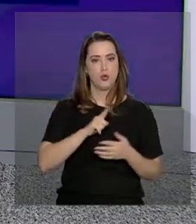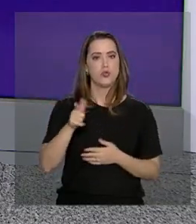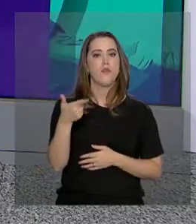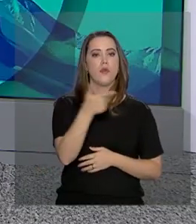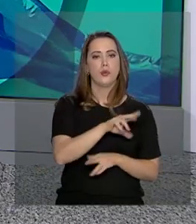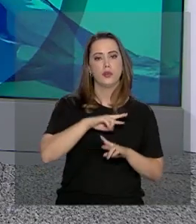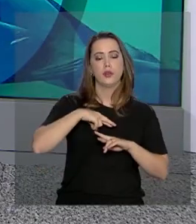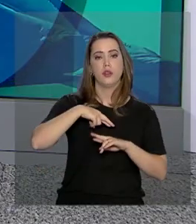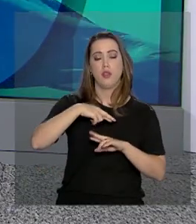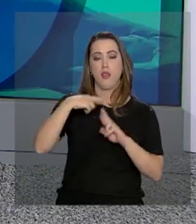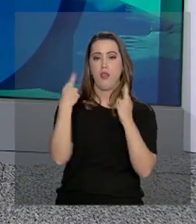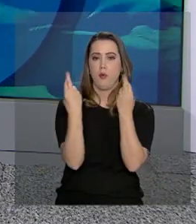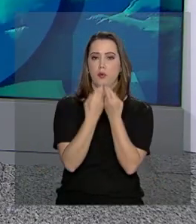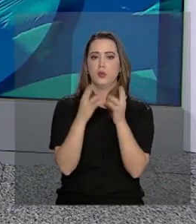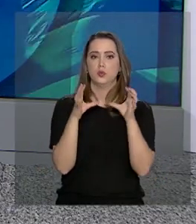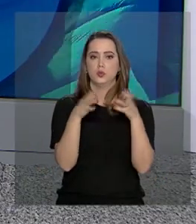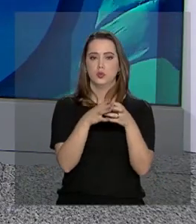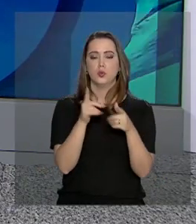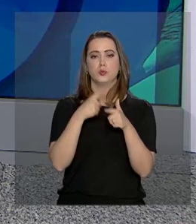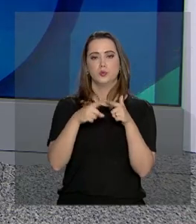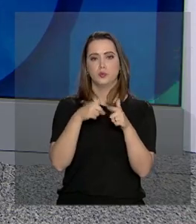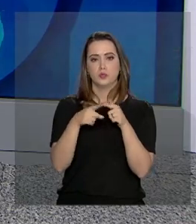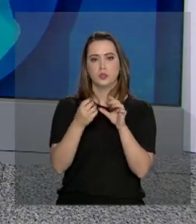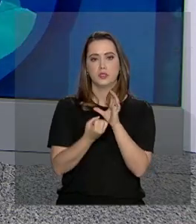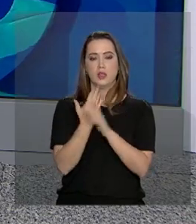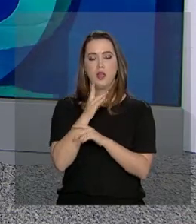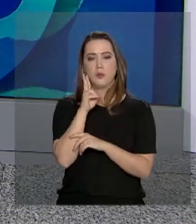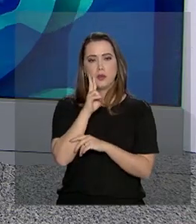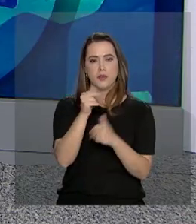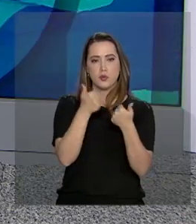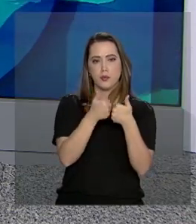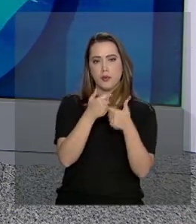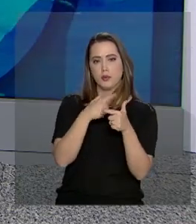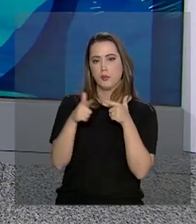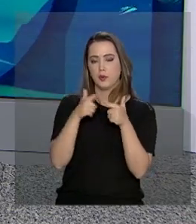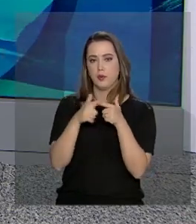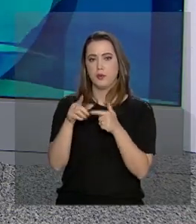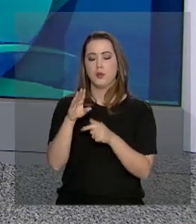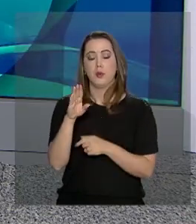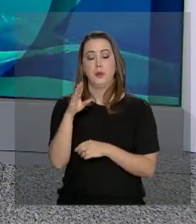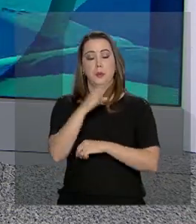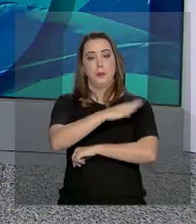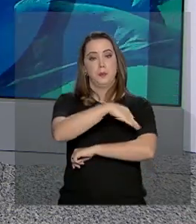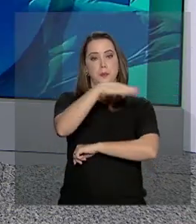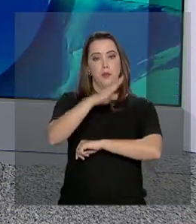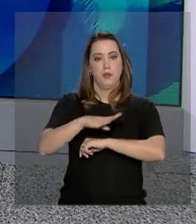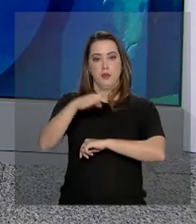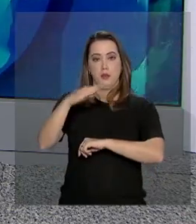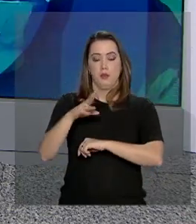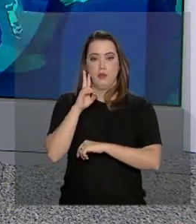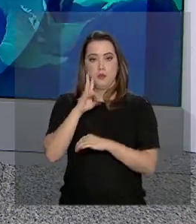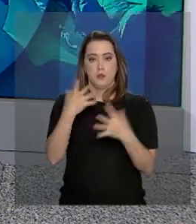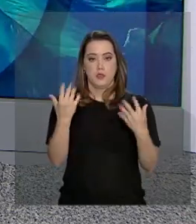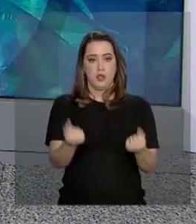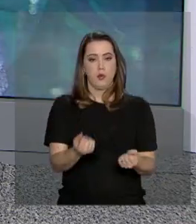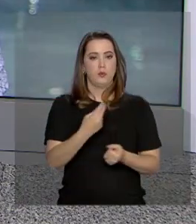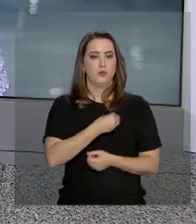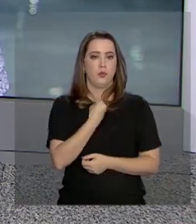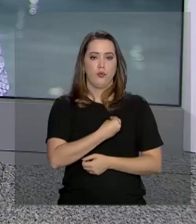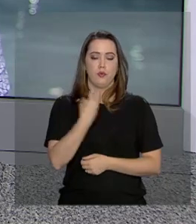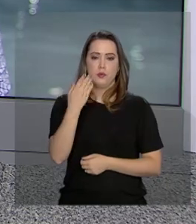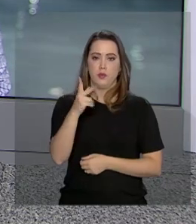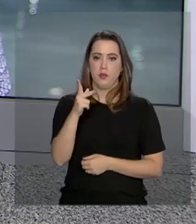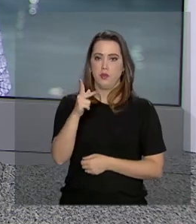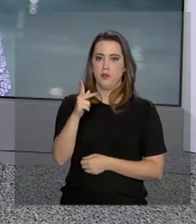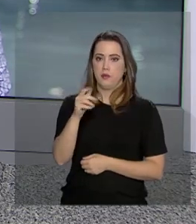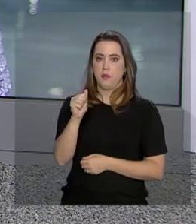mais uma reunião do gabinete de crise, criado para acompanhar a situação em Brumadinho. Vamos então falar ao vivo com o repórter